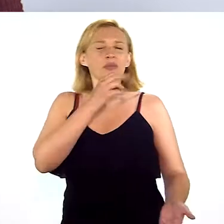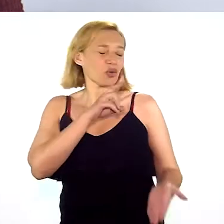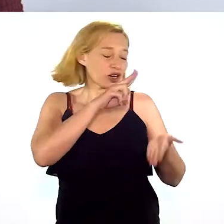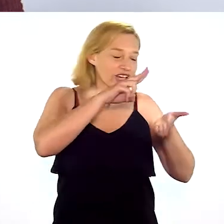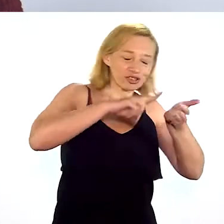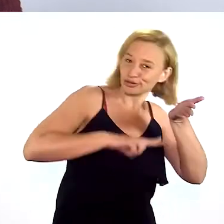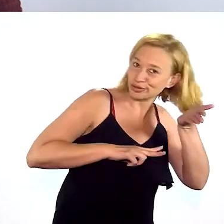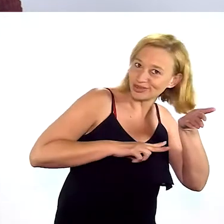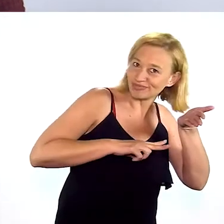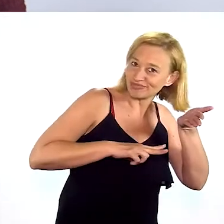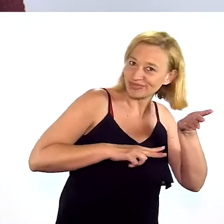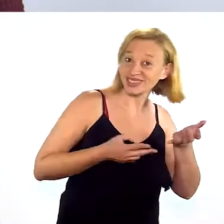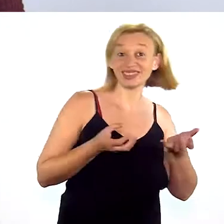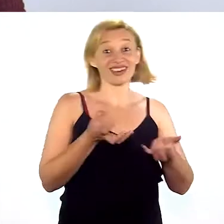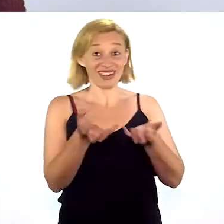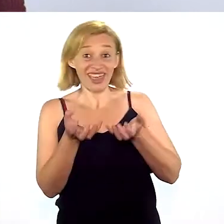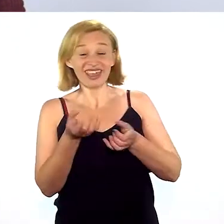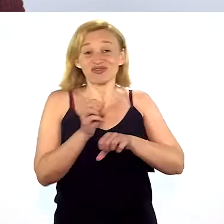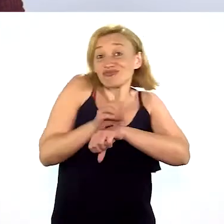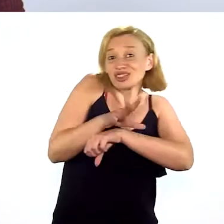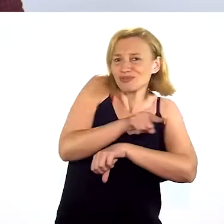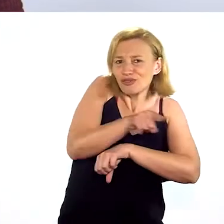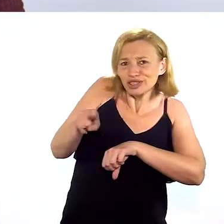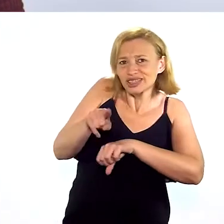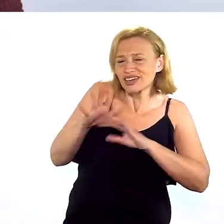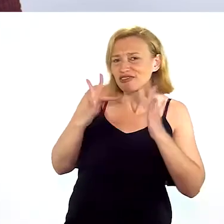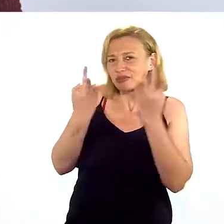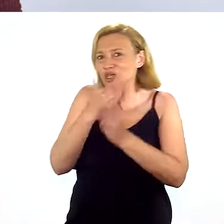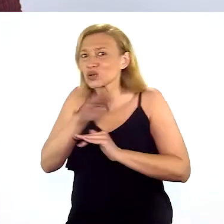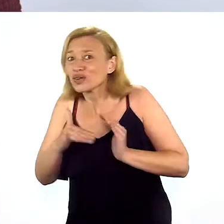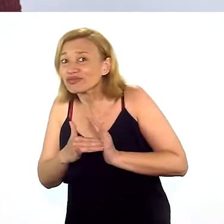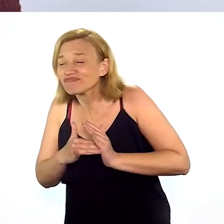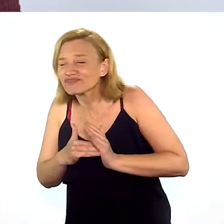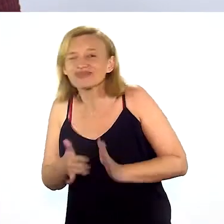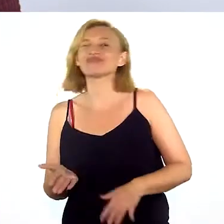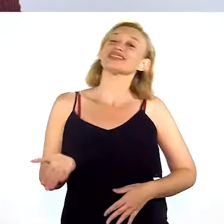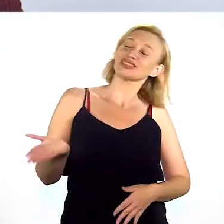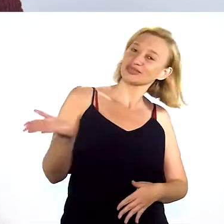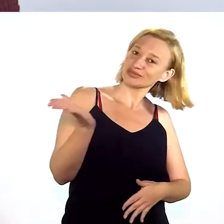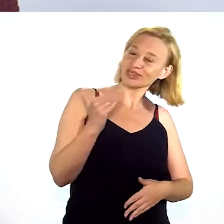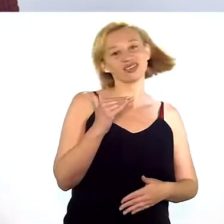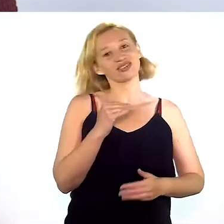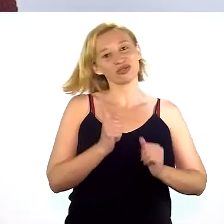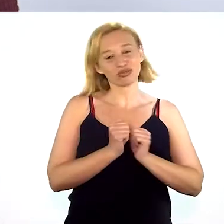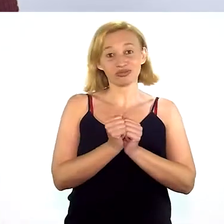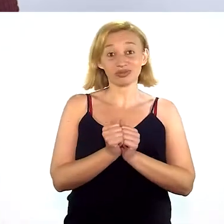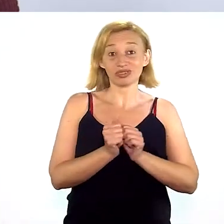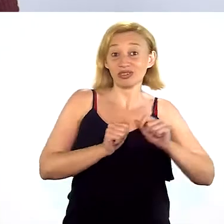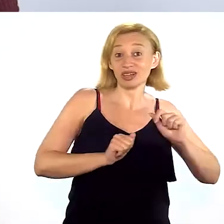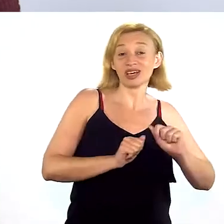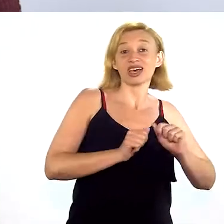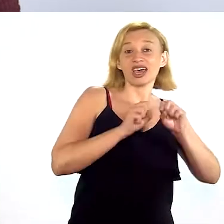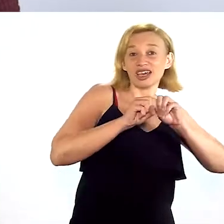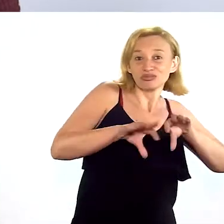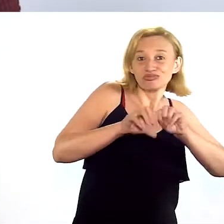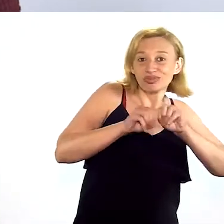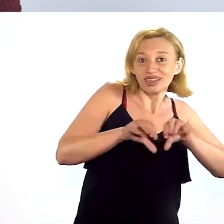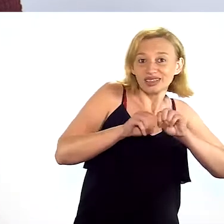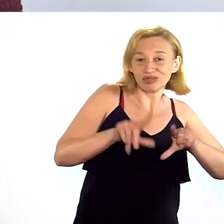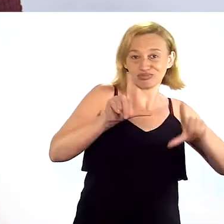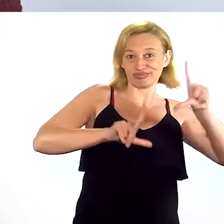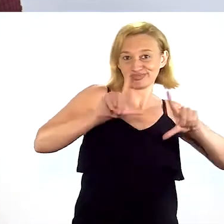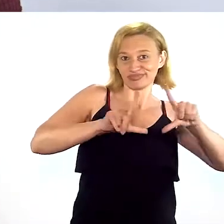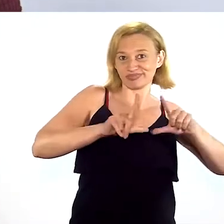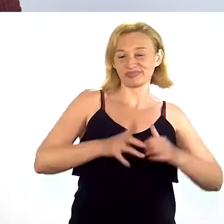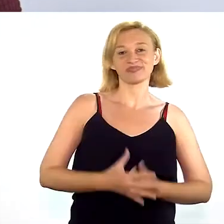Que tal uma boa leitura? Quer dicas para você e para toda a família? Então fique com a gente. Está no ar